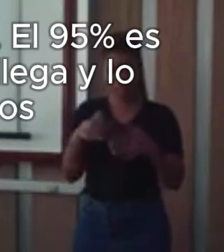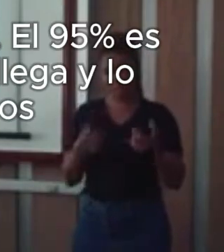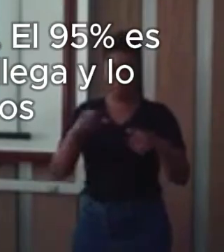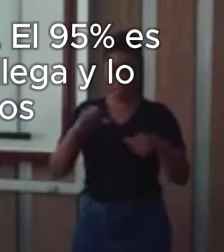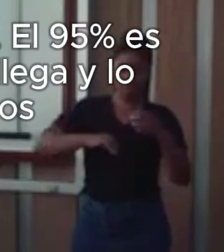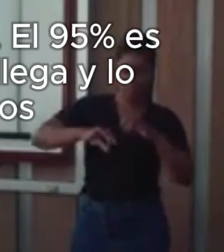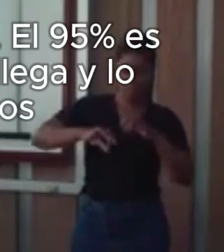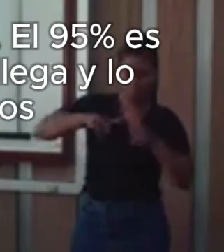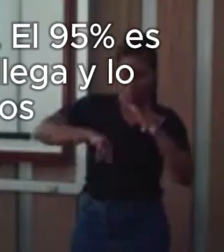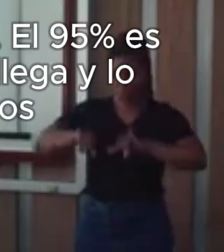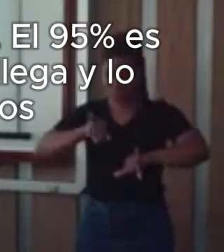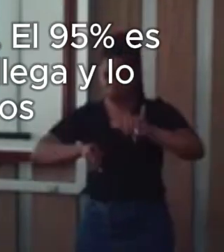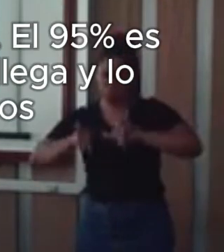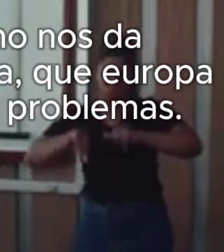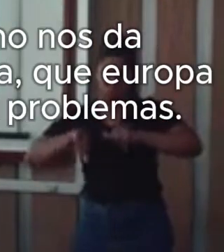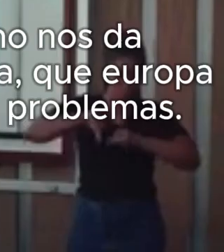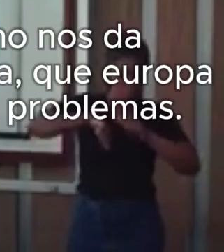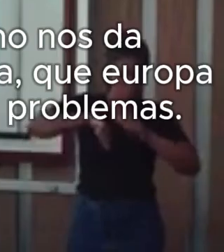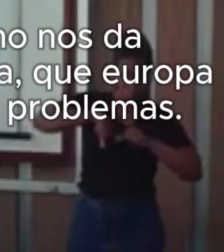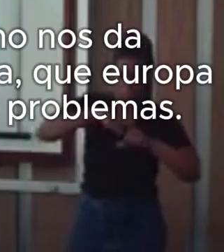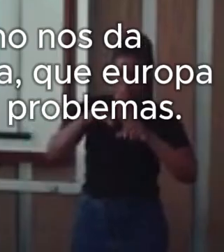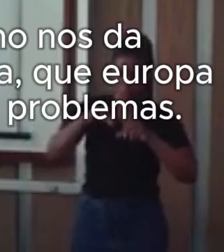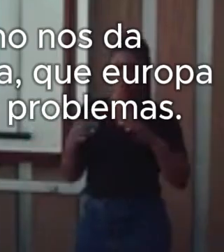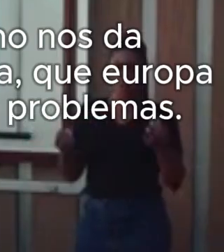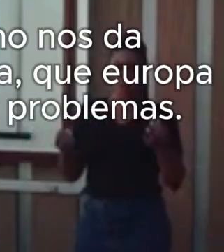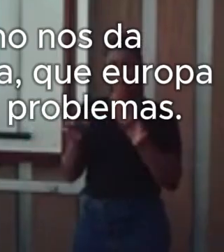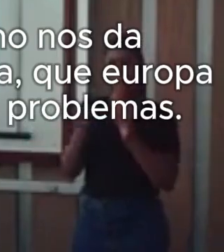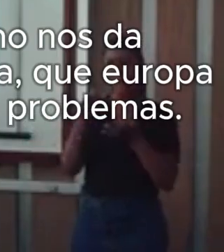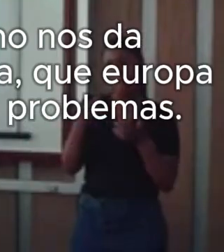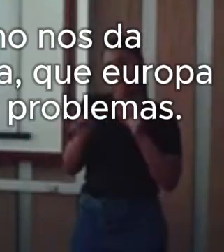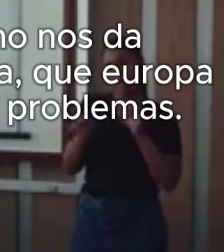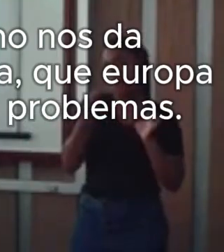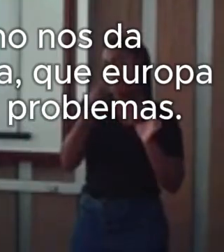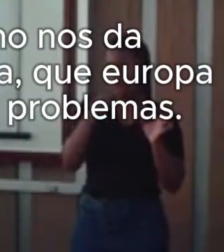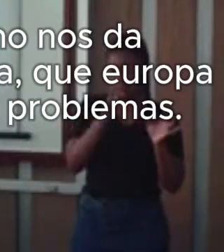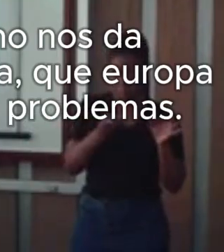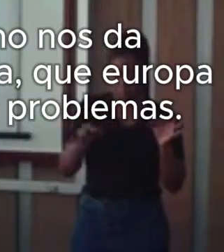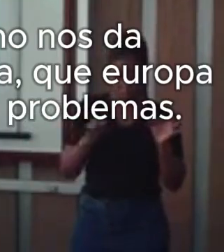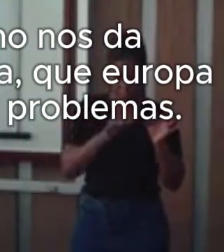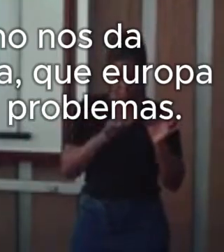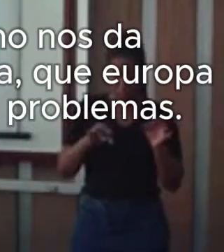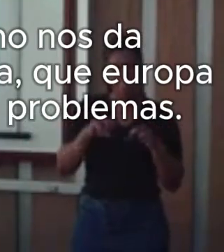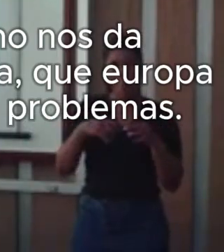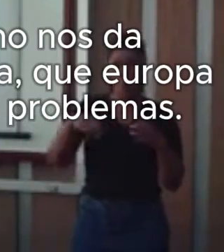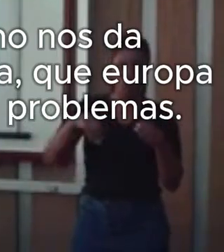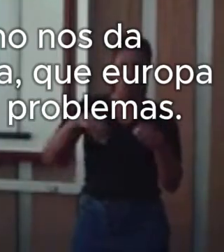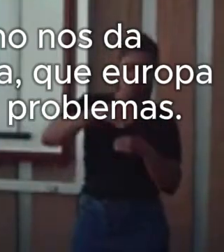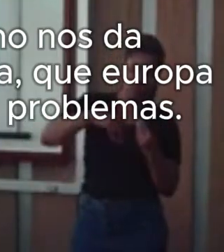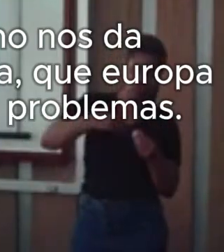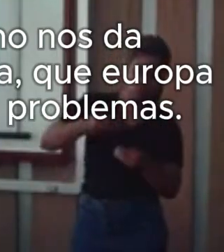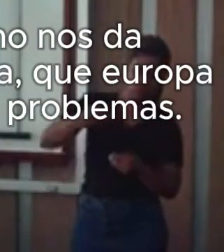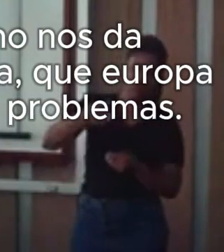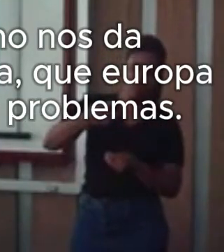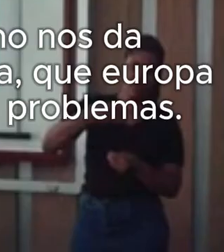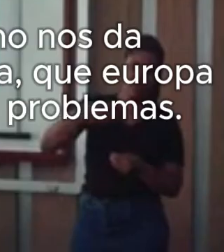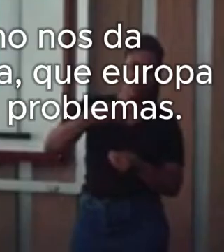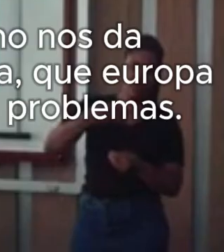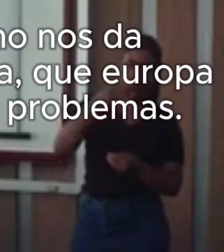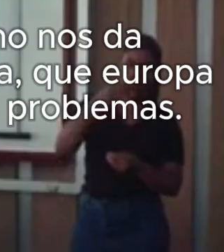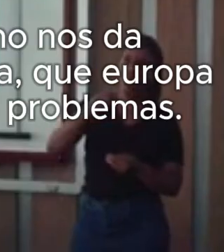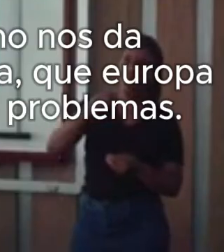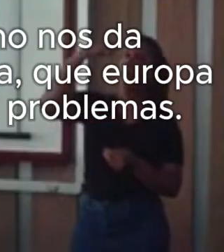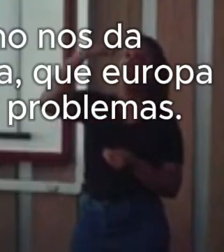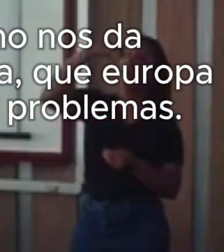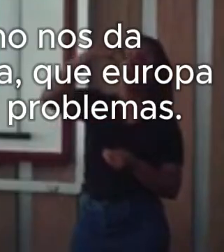comprimido, bota na caixinha, na cartelinha, na caixinha, distribui. Então, dá trabalho, mas não é a produção. E não nos dá o